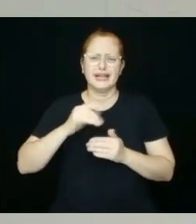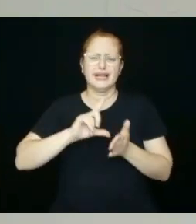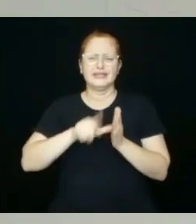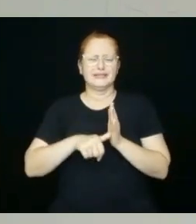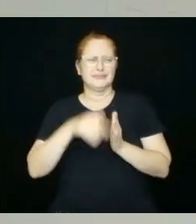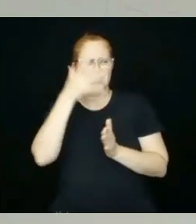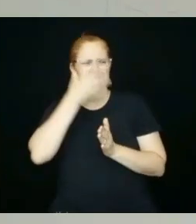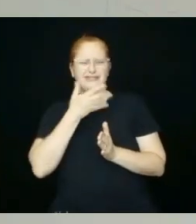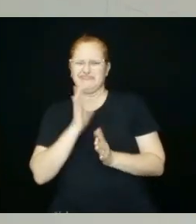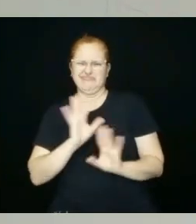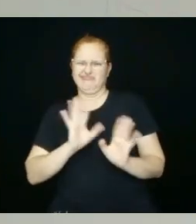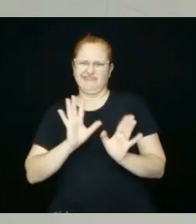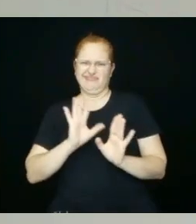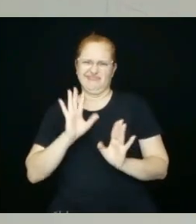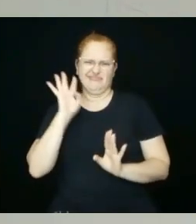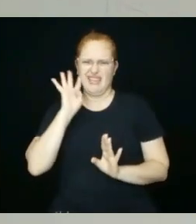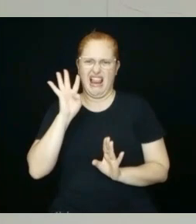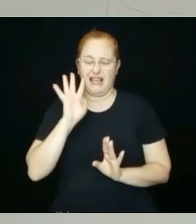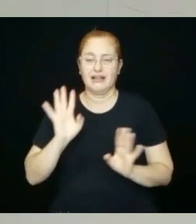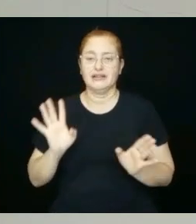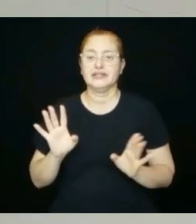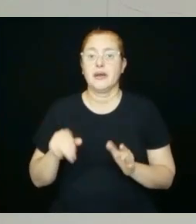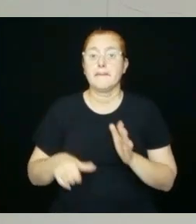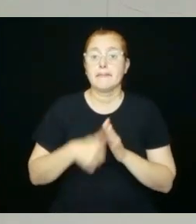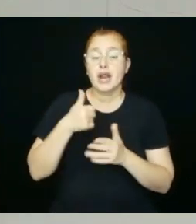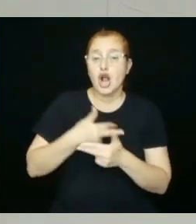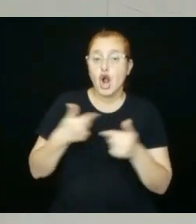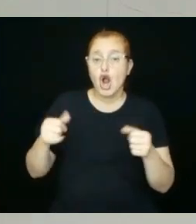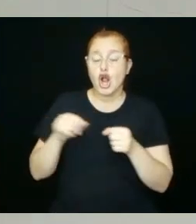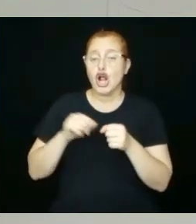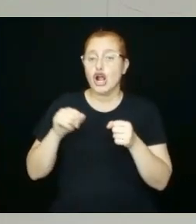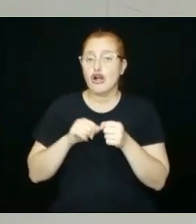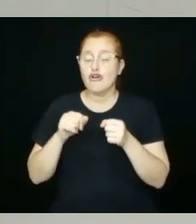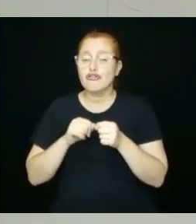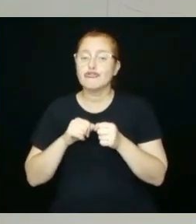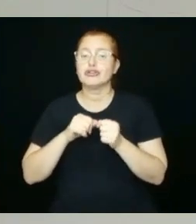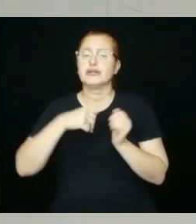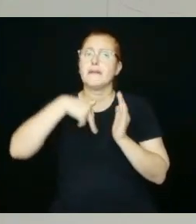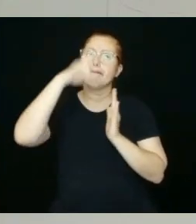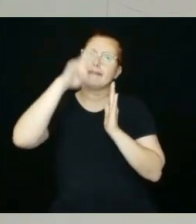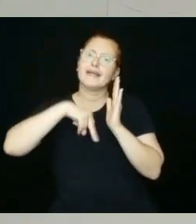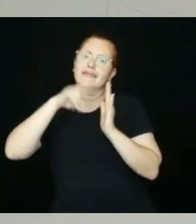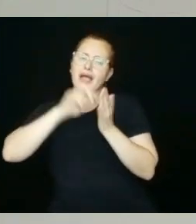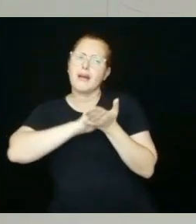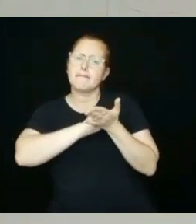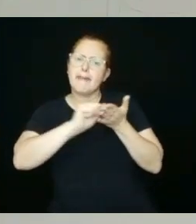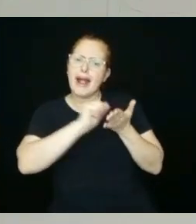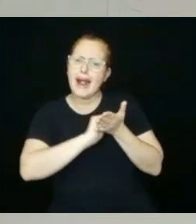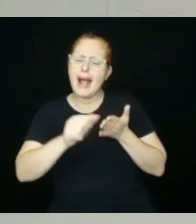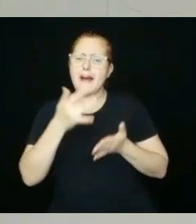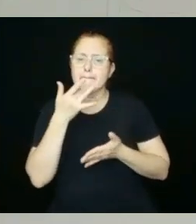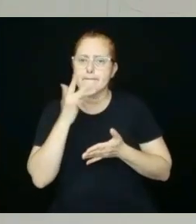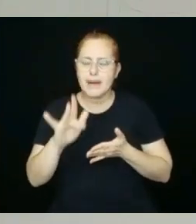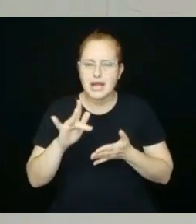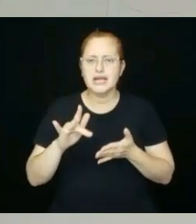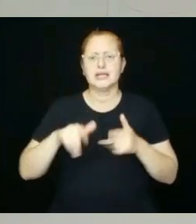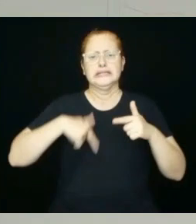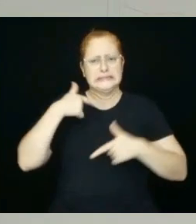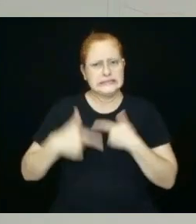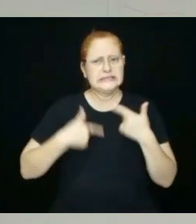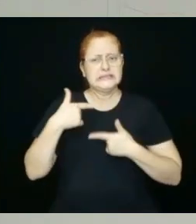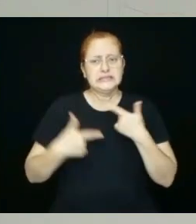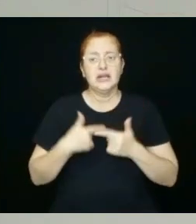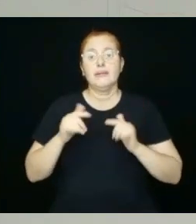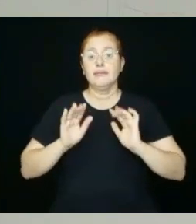legais. Então, a primeira coisa que eu fiz foi fazer veladuras em branco, apagar. Deu muito trabalho para fazer,